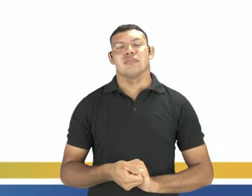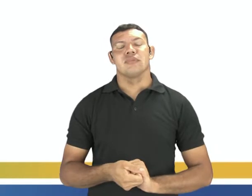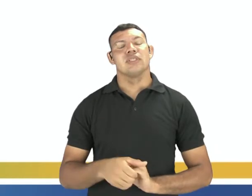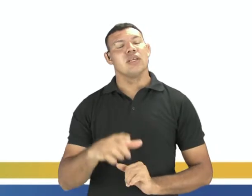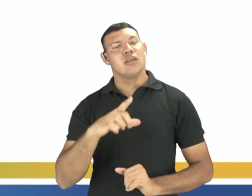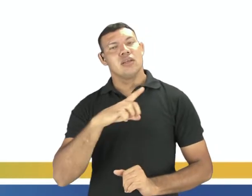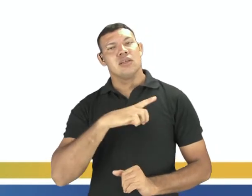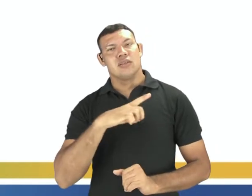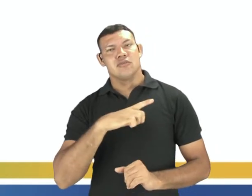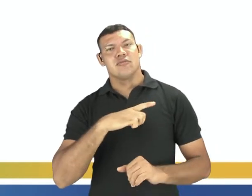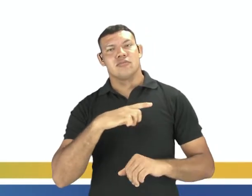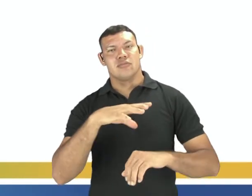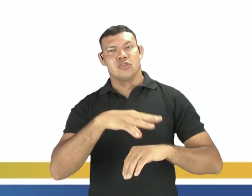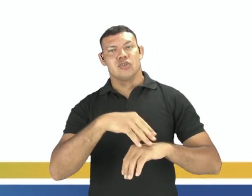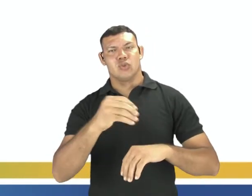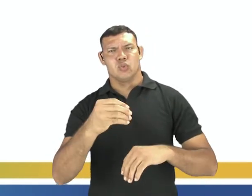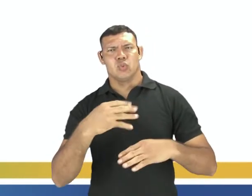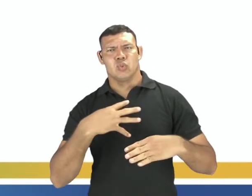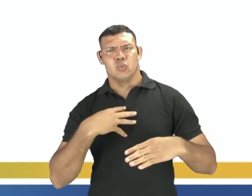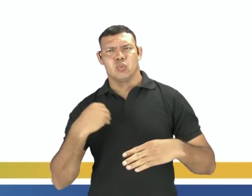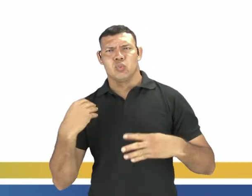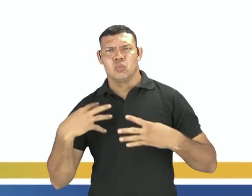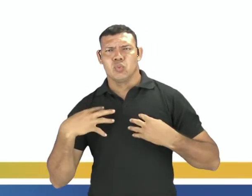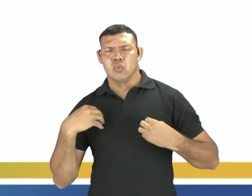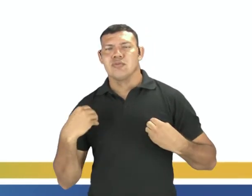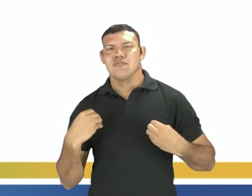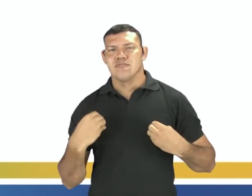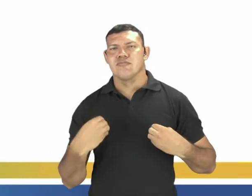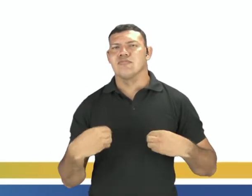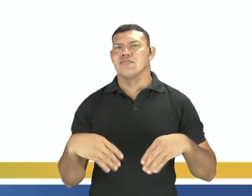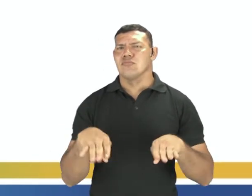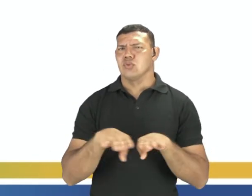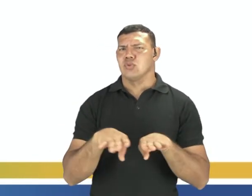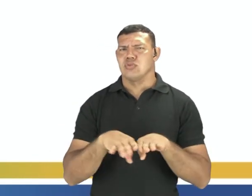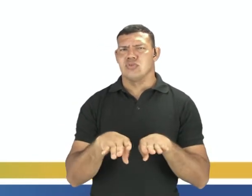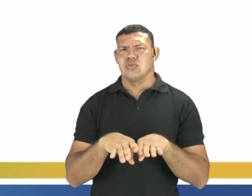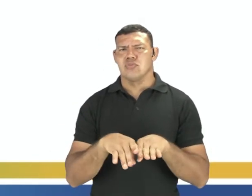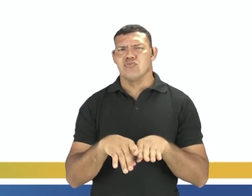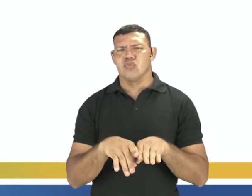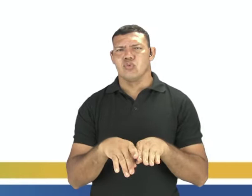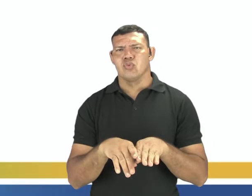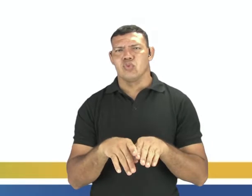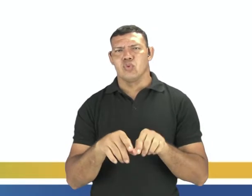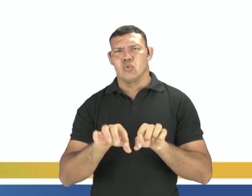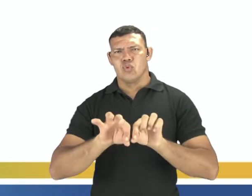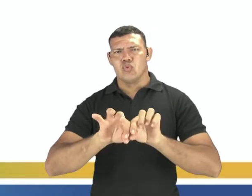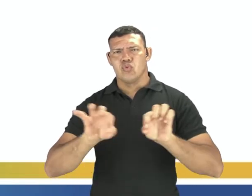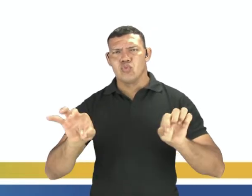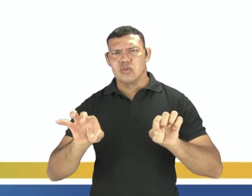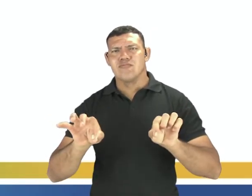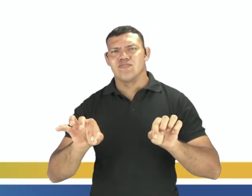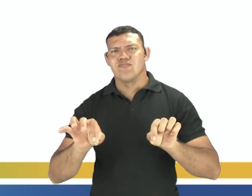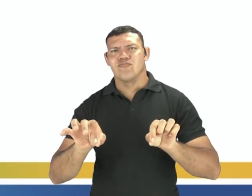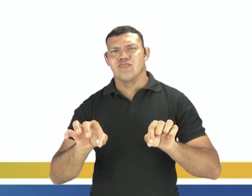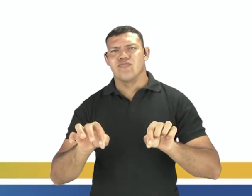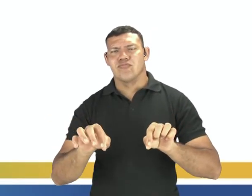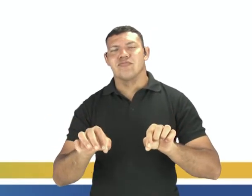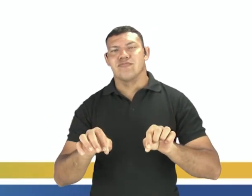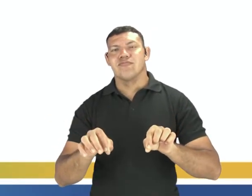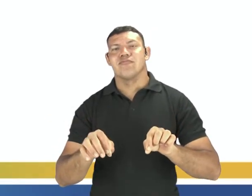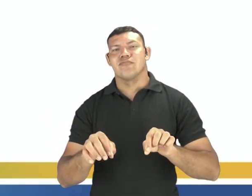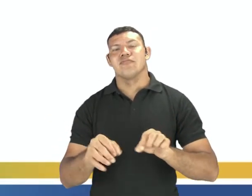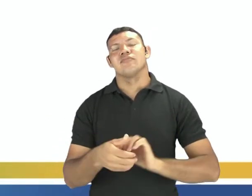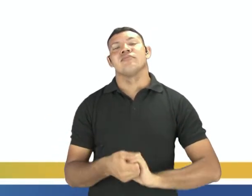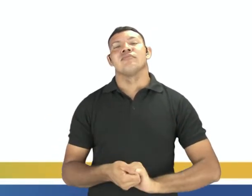surgir pelos no peito, os pelos púbicos tornam-se mais espessos e as glândulas sudoríparas começam